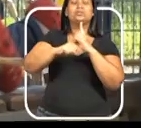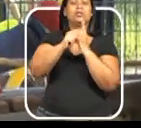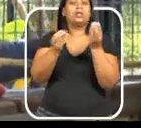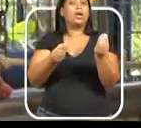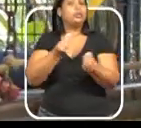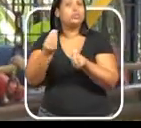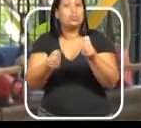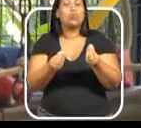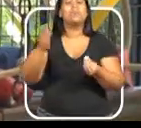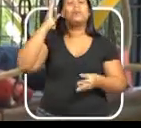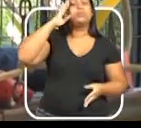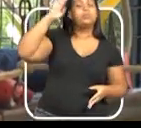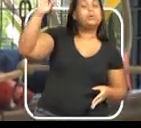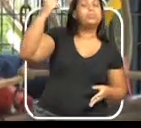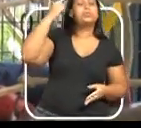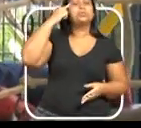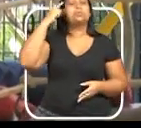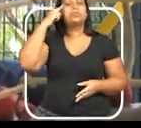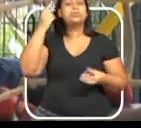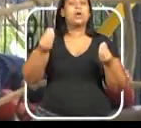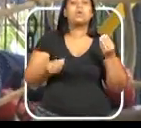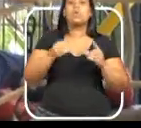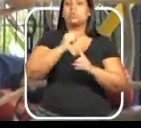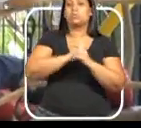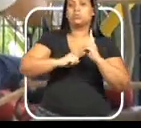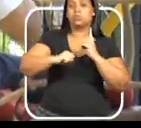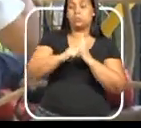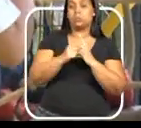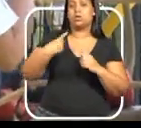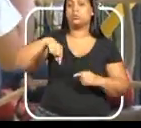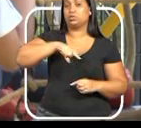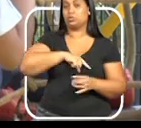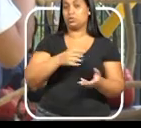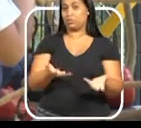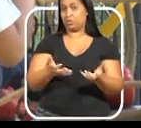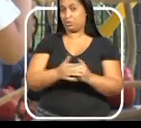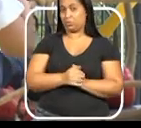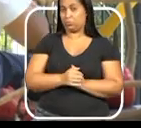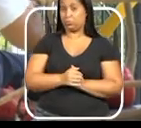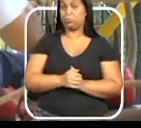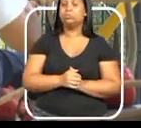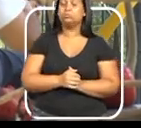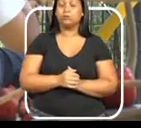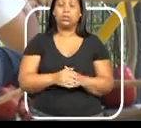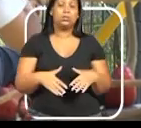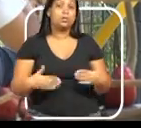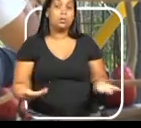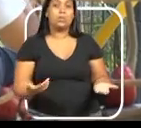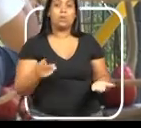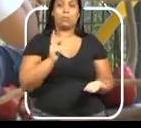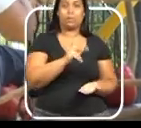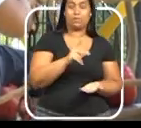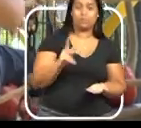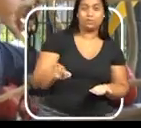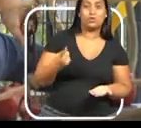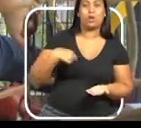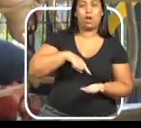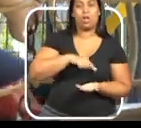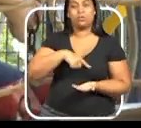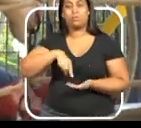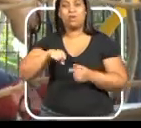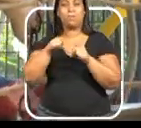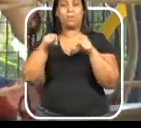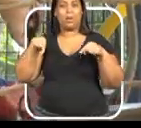e, principalmente, pensar no projeto de sociedade que a gente quer ter. O professor, a professora, a gente vai para a sala de